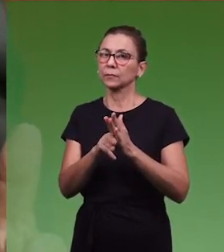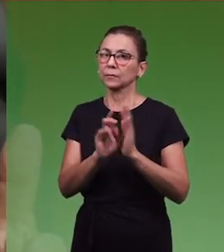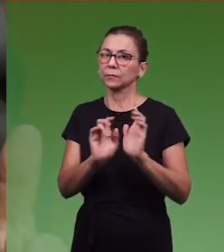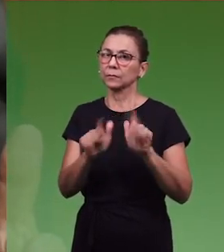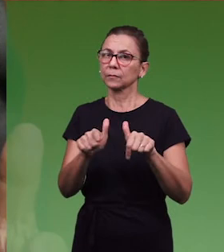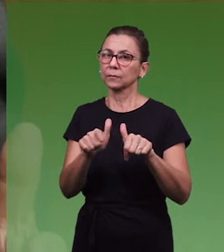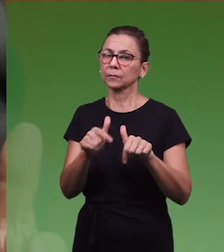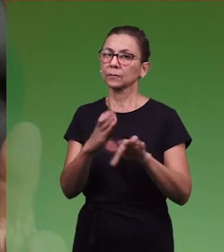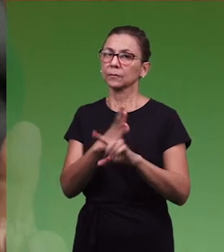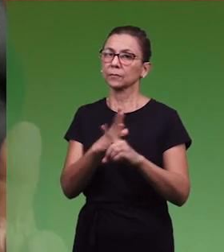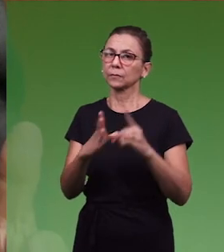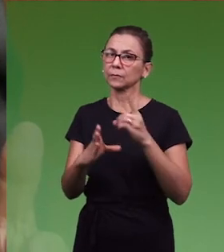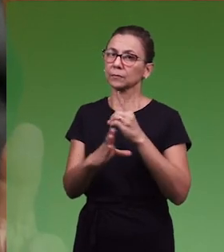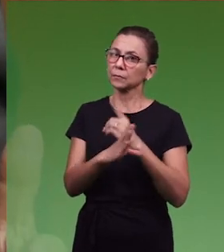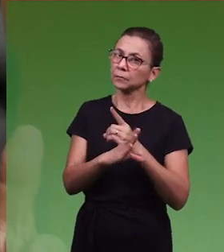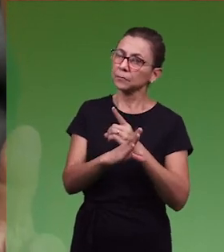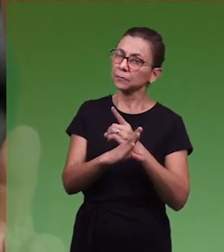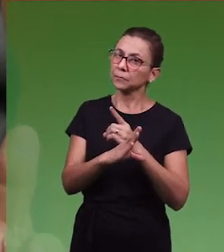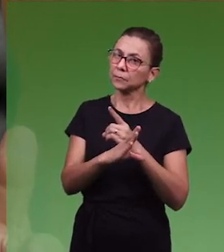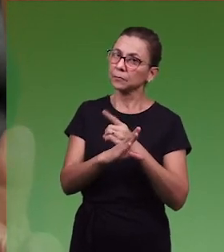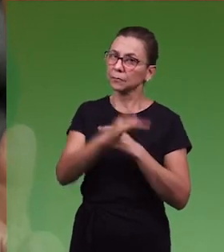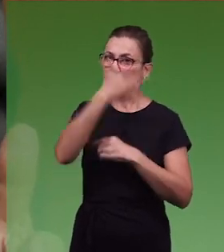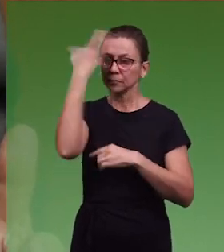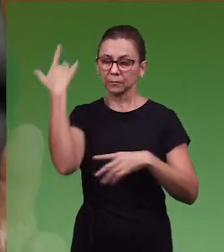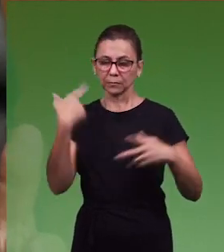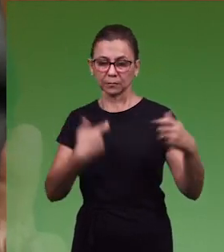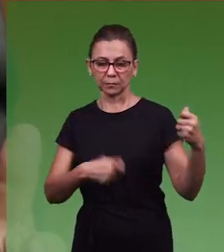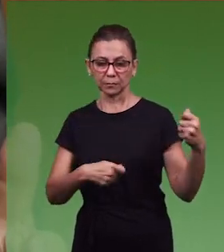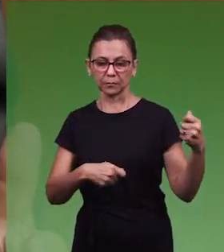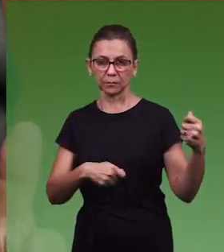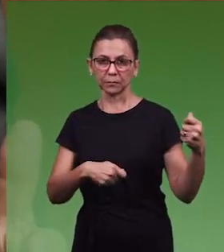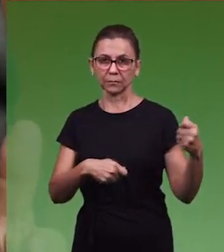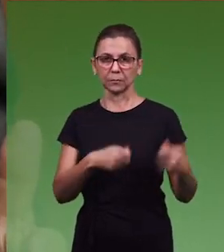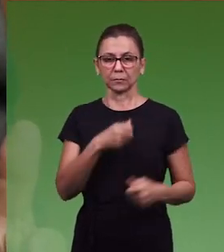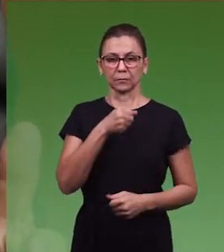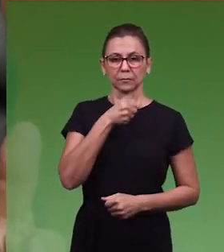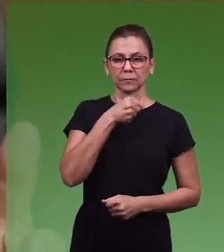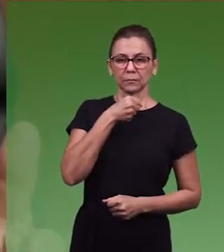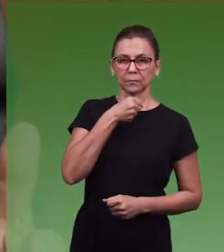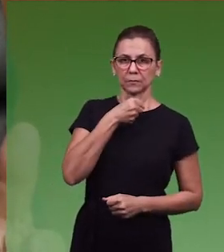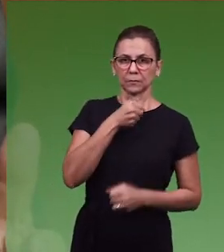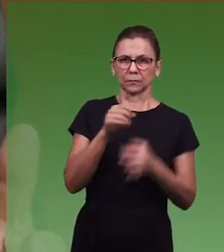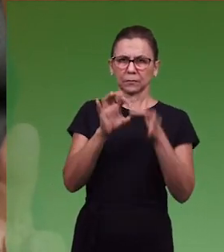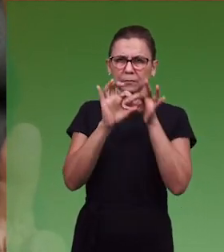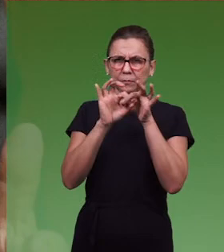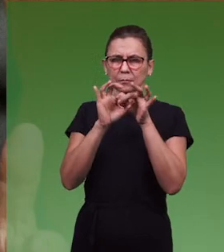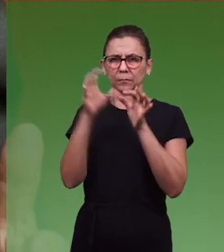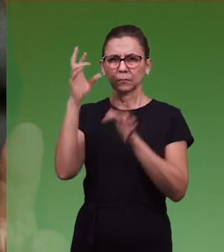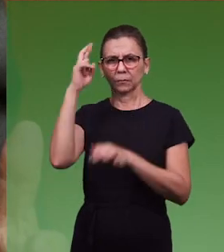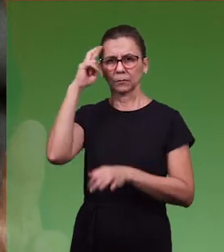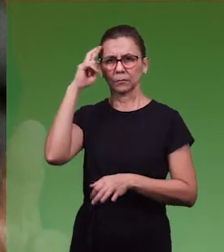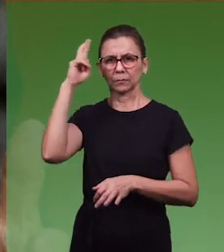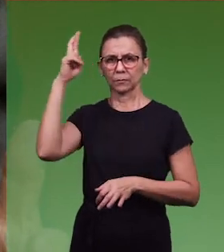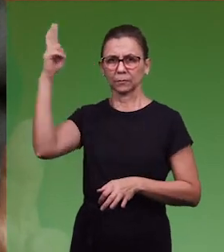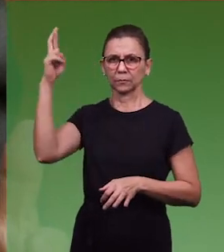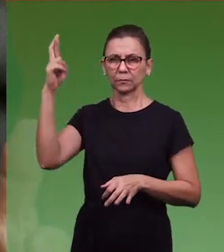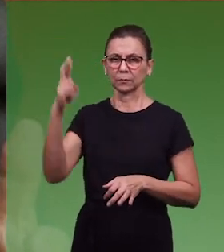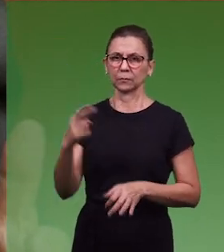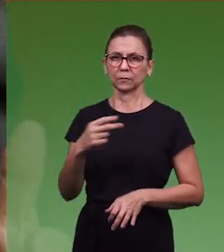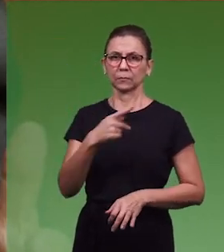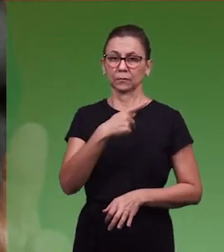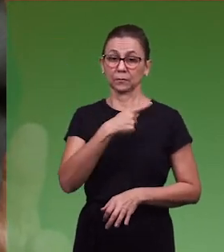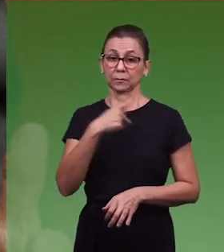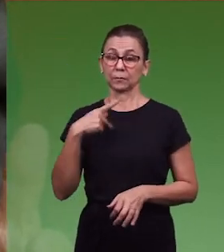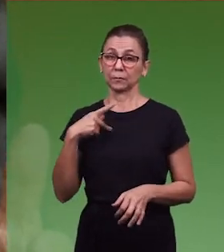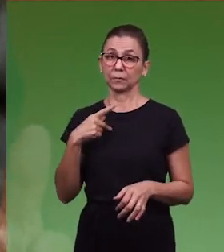Os instrumentistas, os cantores, precisam estar muito alinhados com o Senhor também. Como o pastor é um ministro